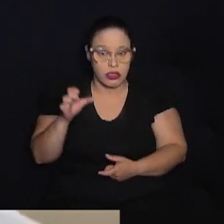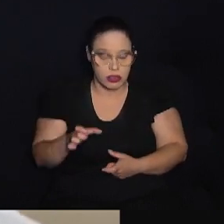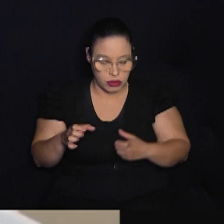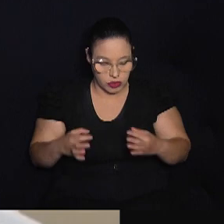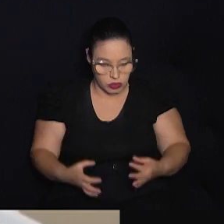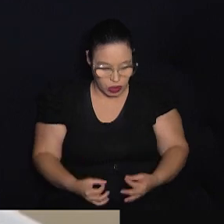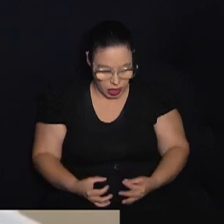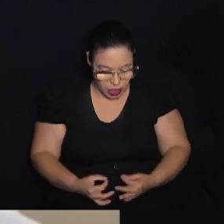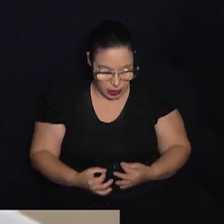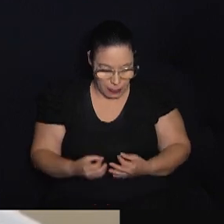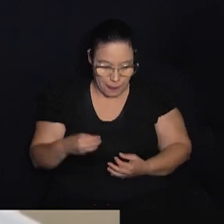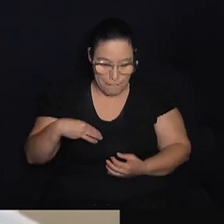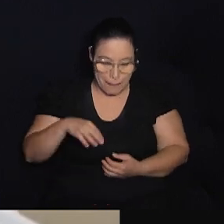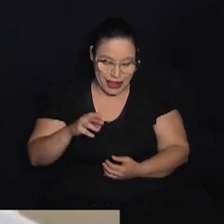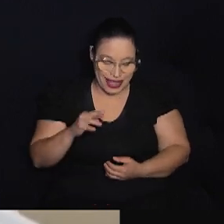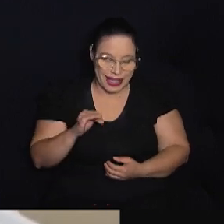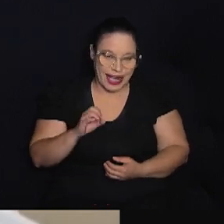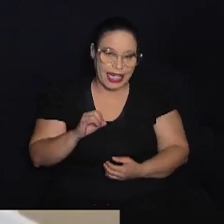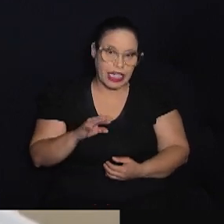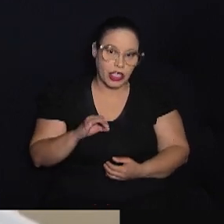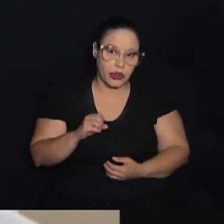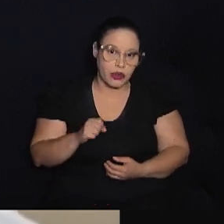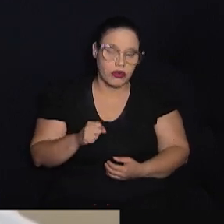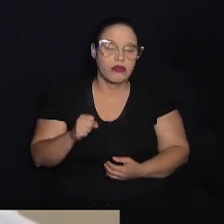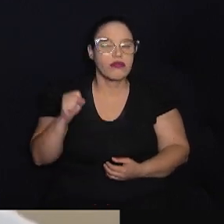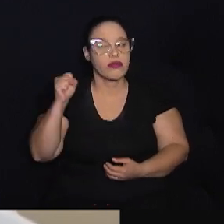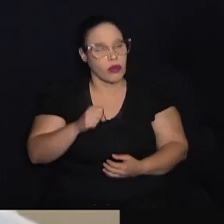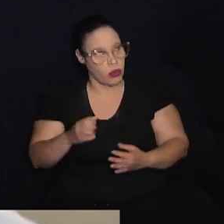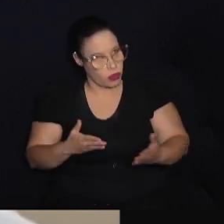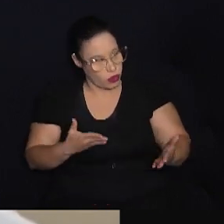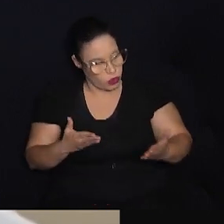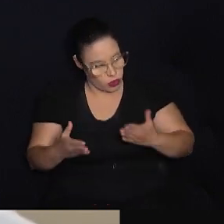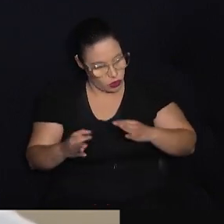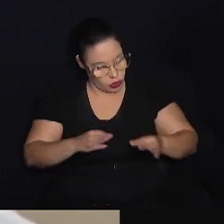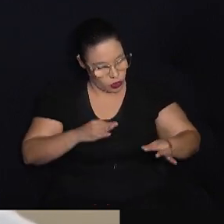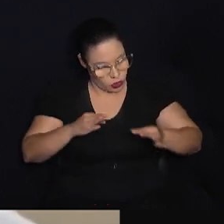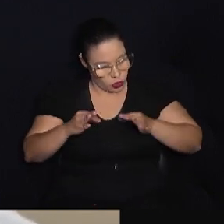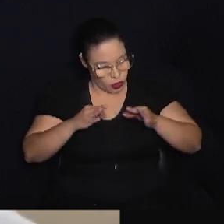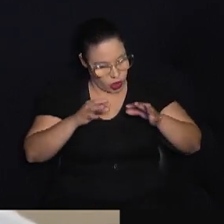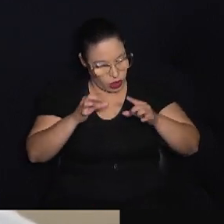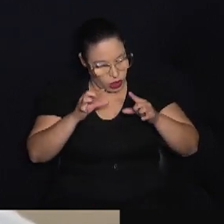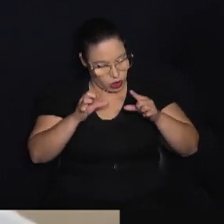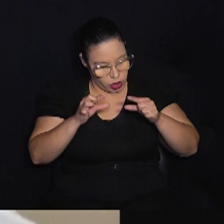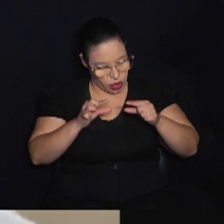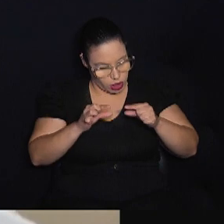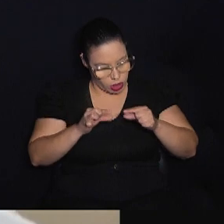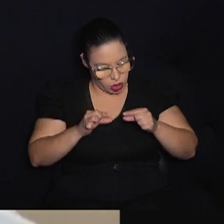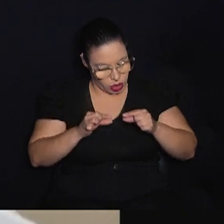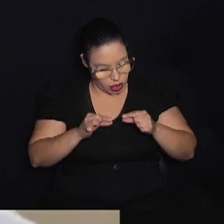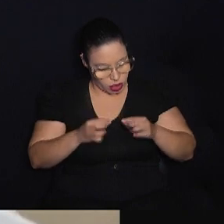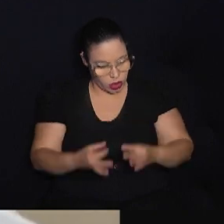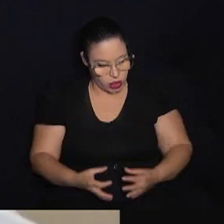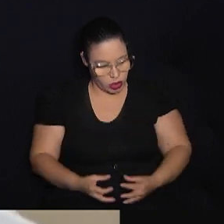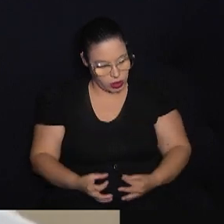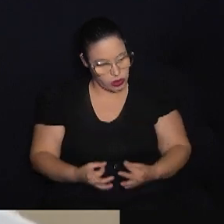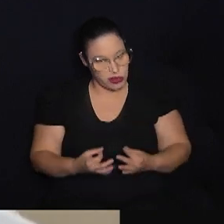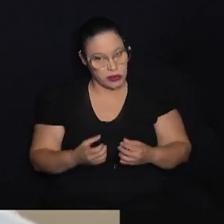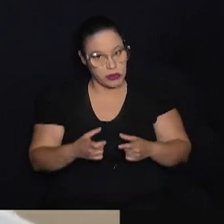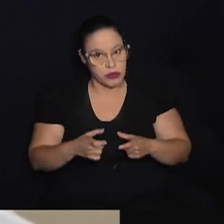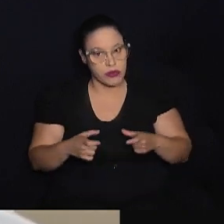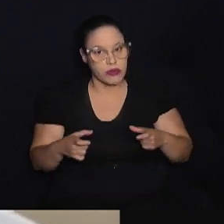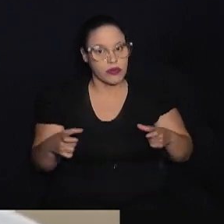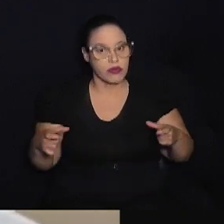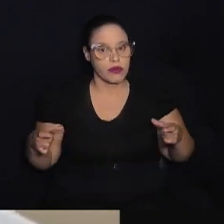tumores metastáticos, ela sim consegue controlar, consegue até reduzir o tumor com pouca toxicidade, aumentando